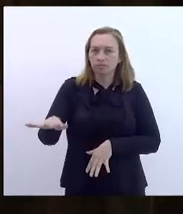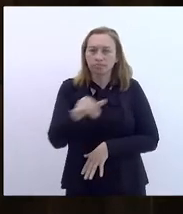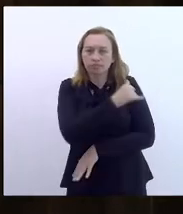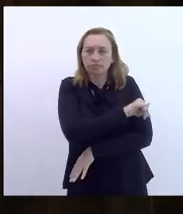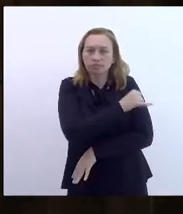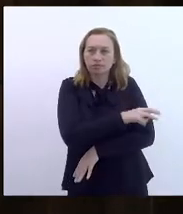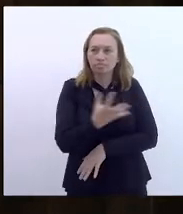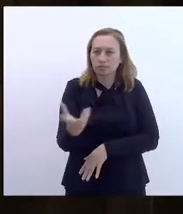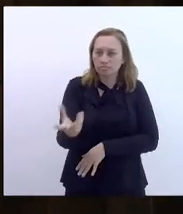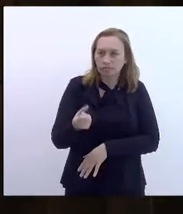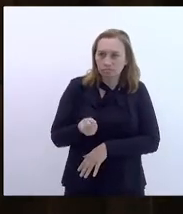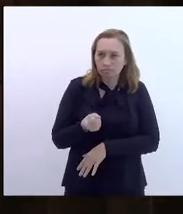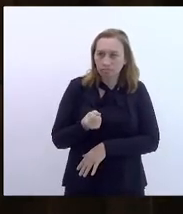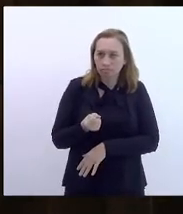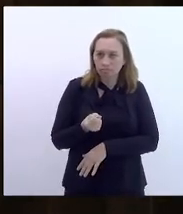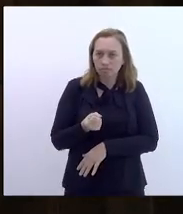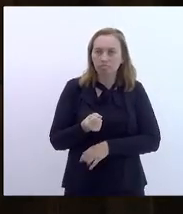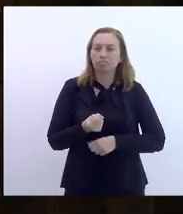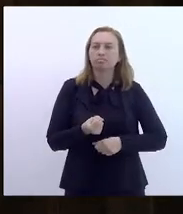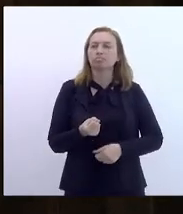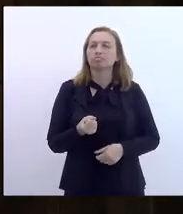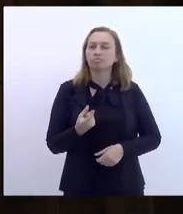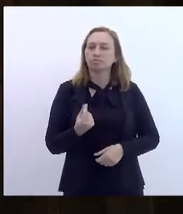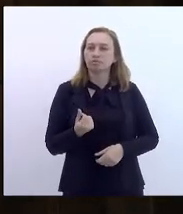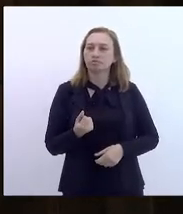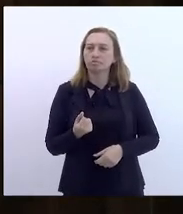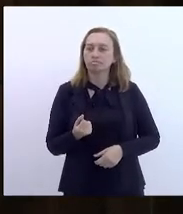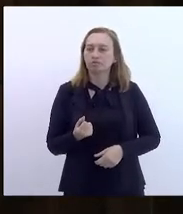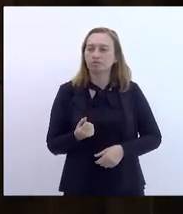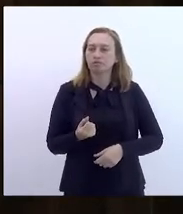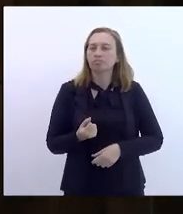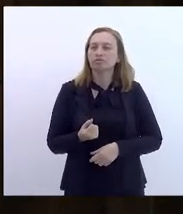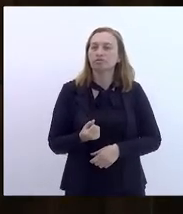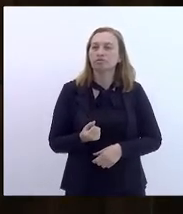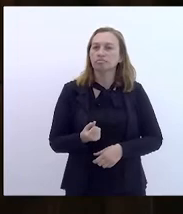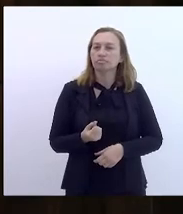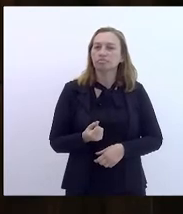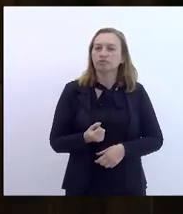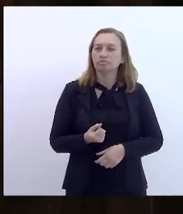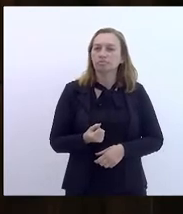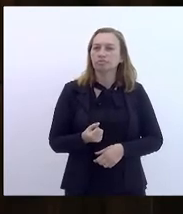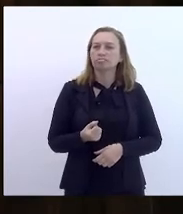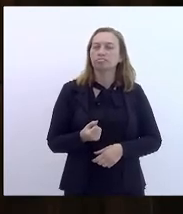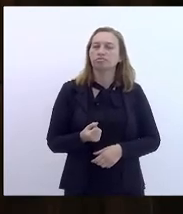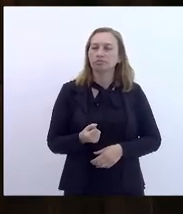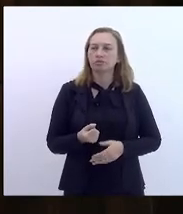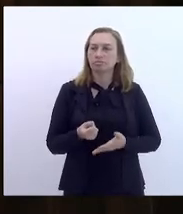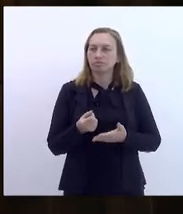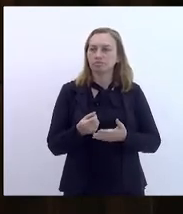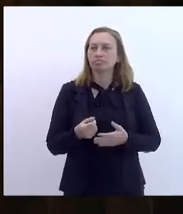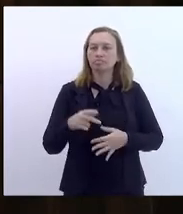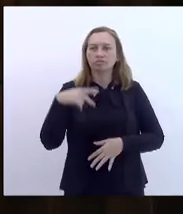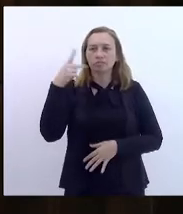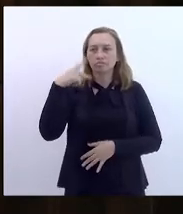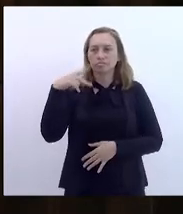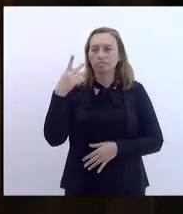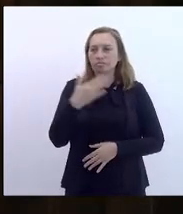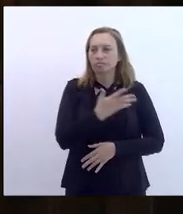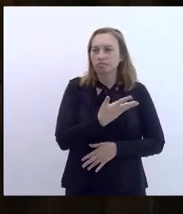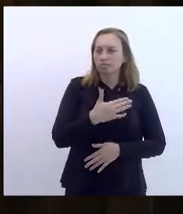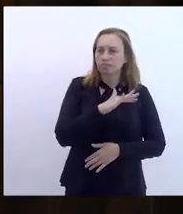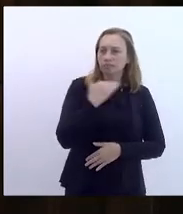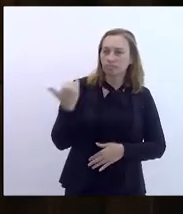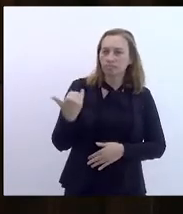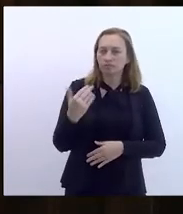recebem dos que estão aí em práticas de clientelismo e subscrevendo política de morte dentro da